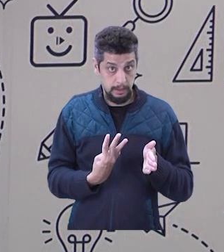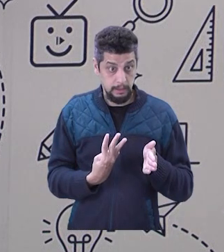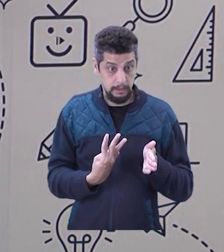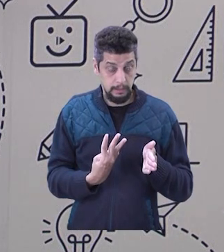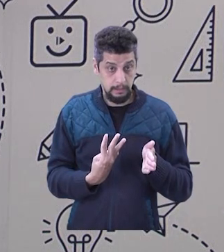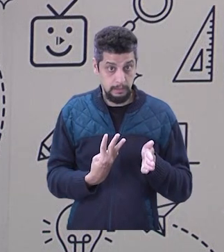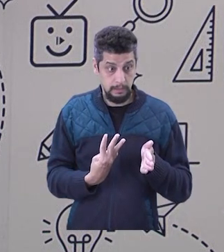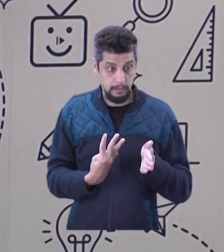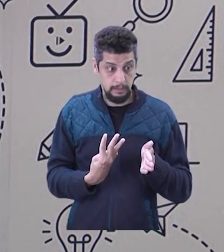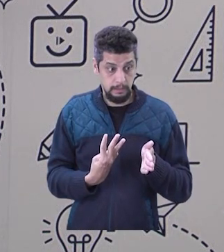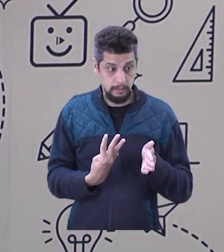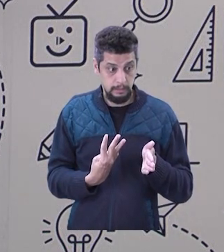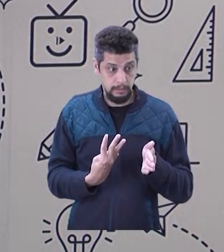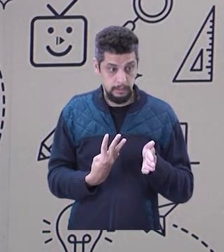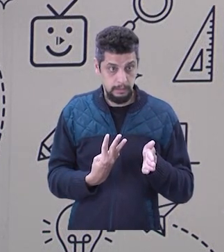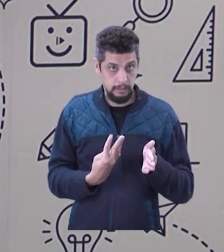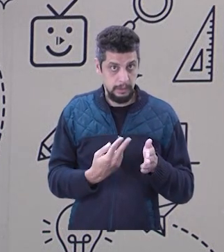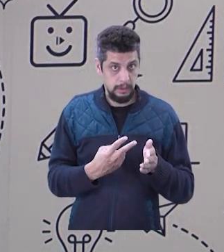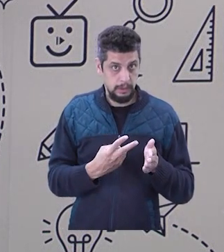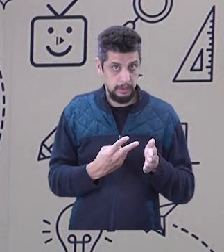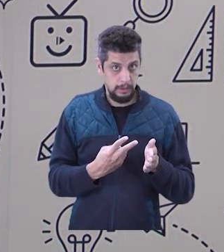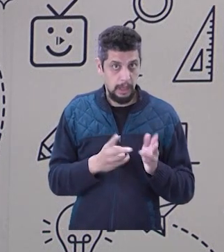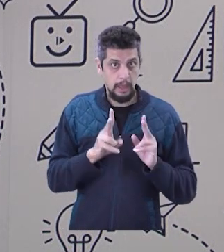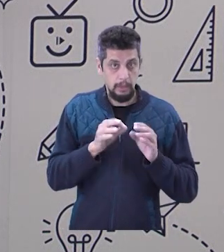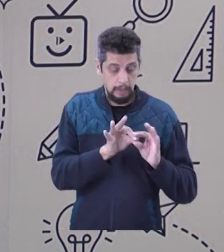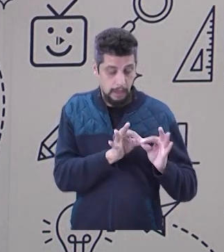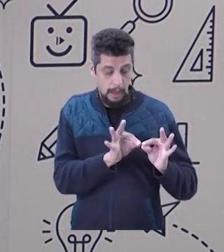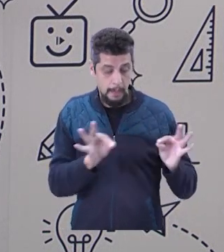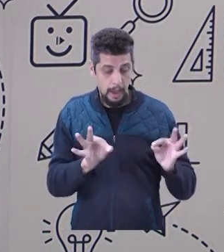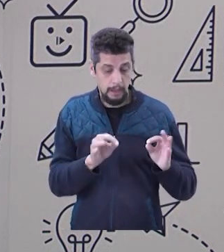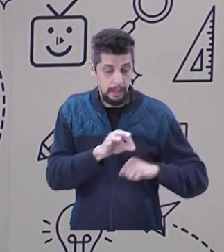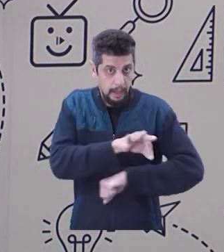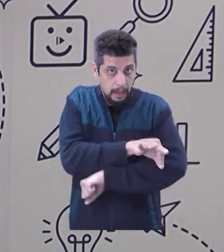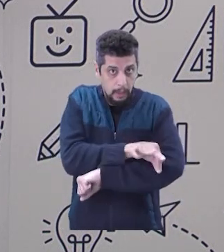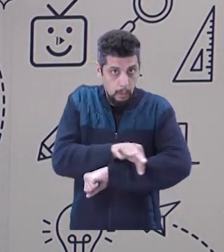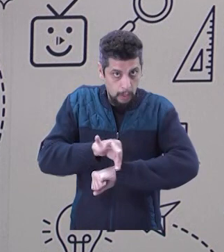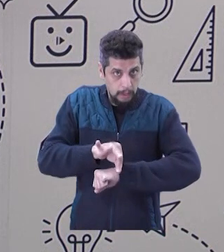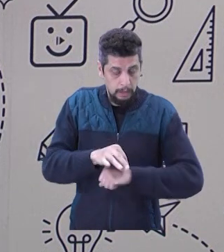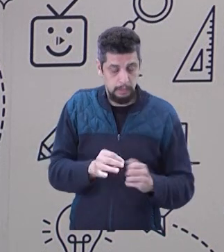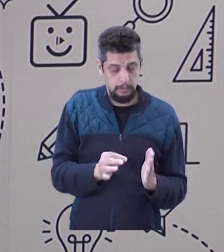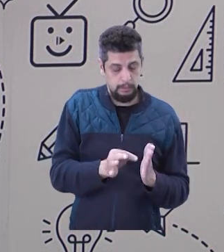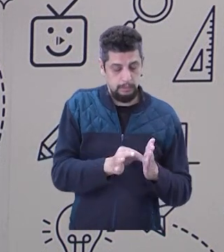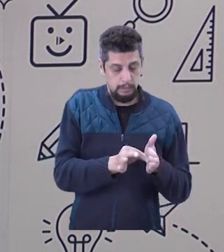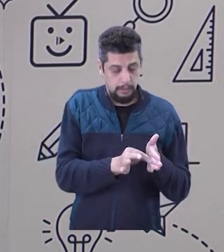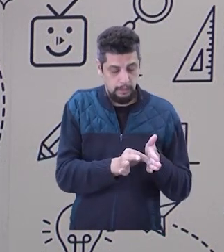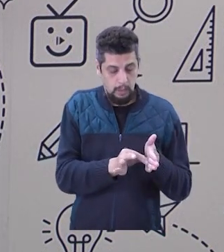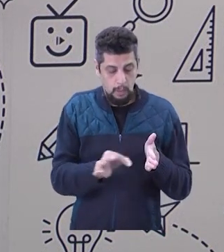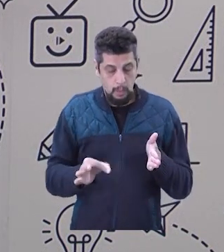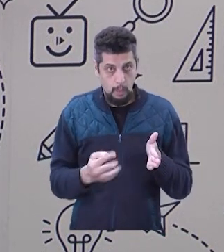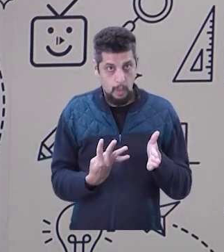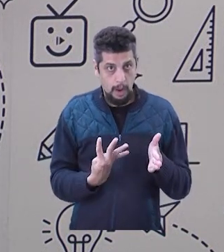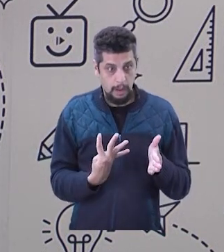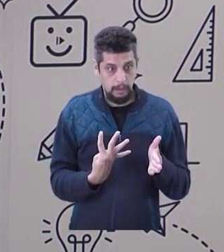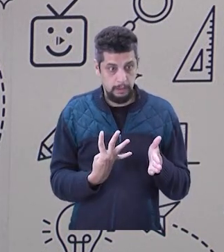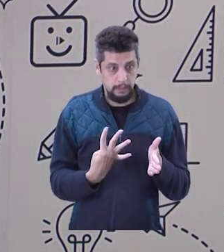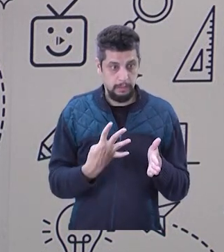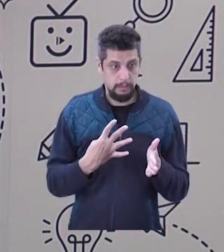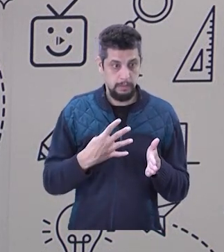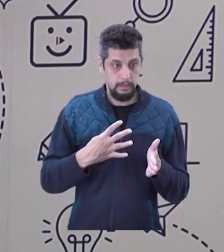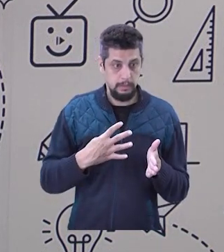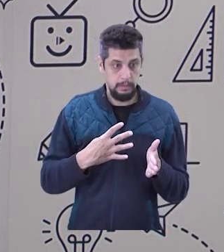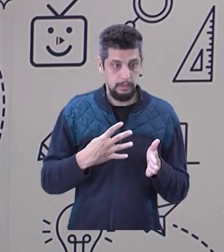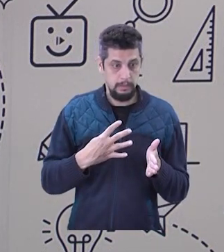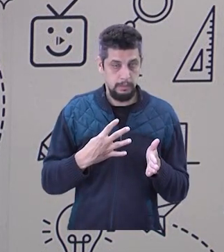Três. Do tamanho da régua, tá, professora Mita? Uhum. Quatro.